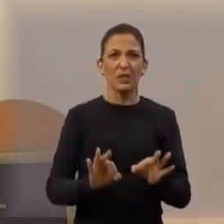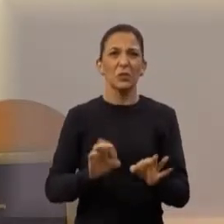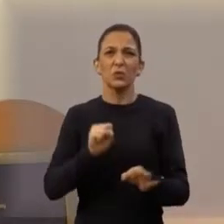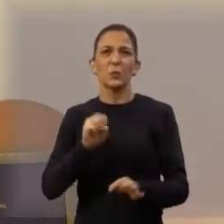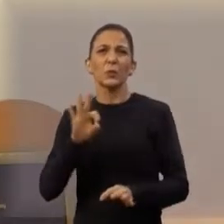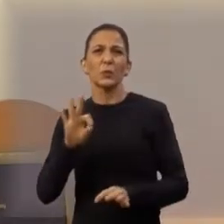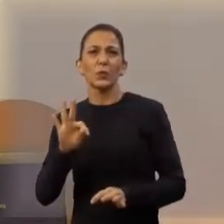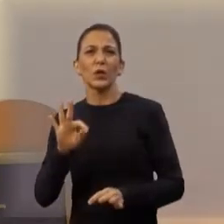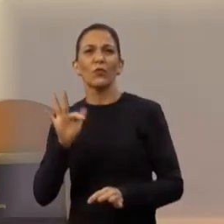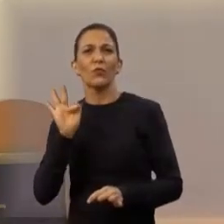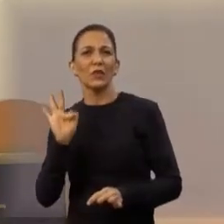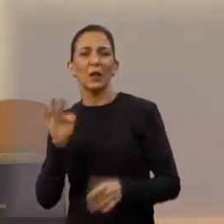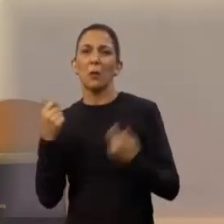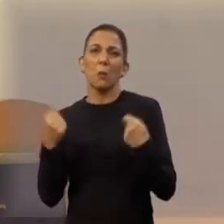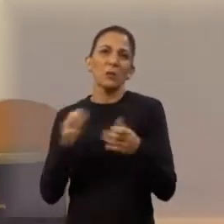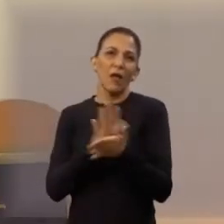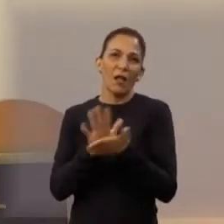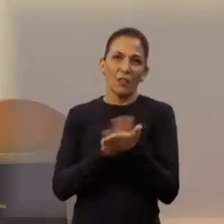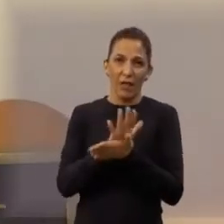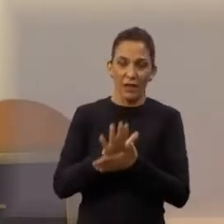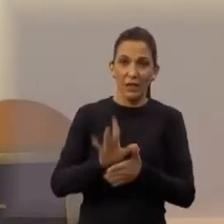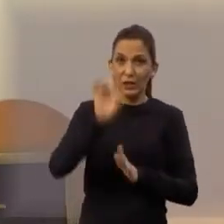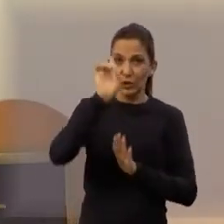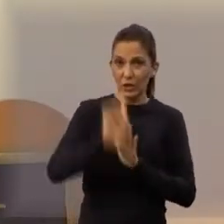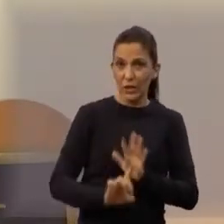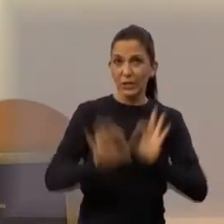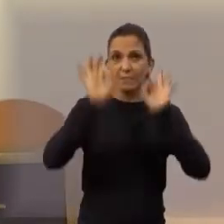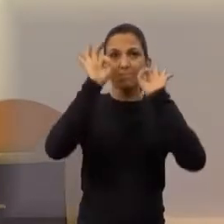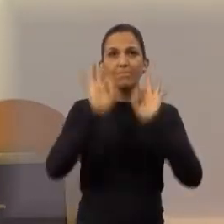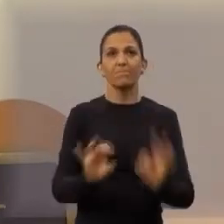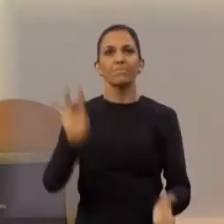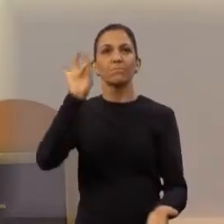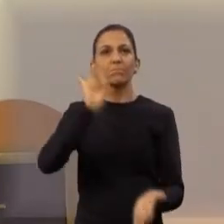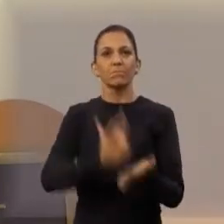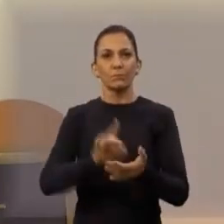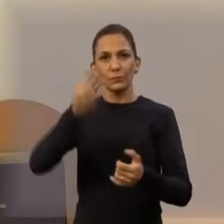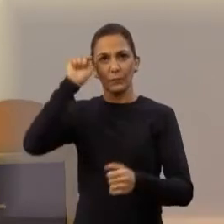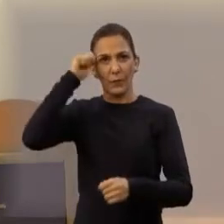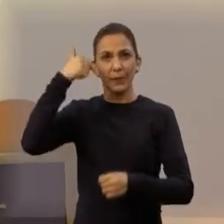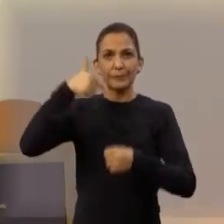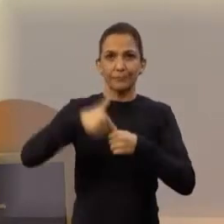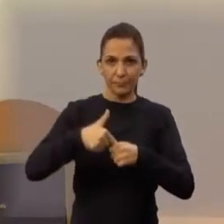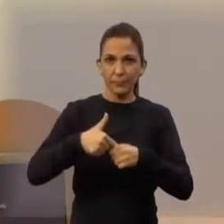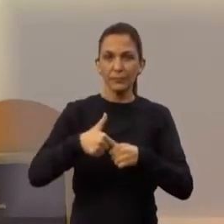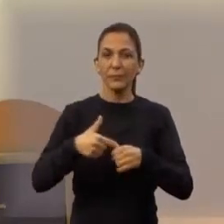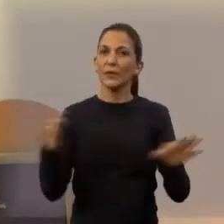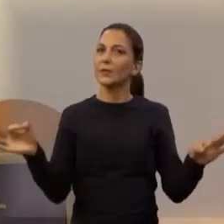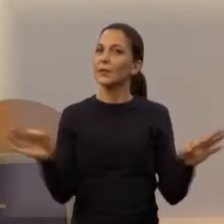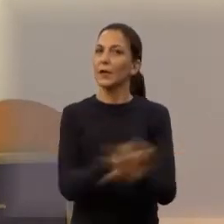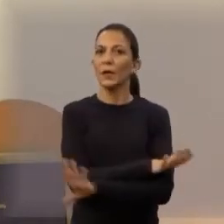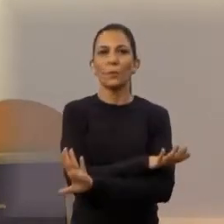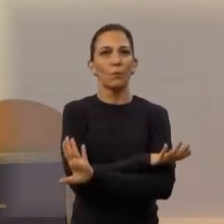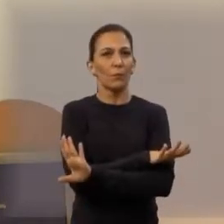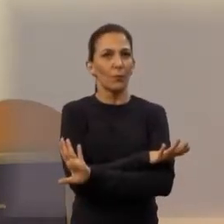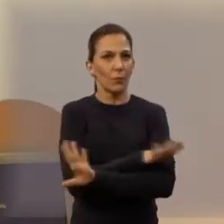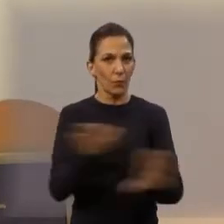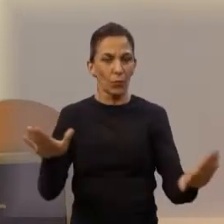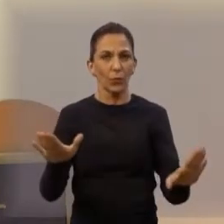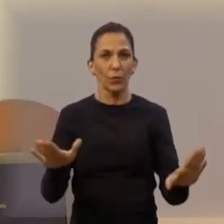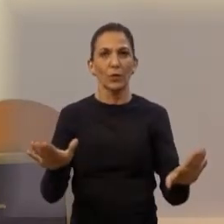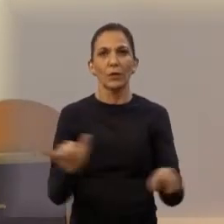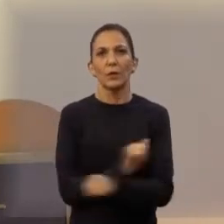e acabaram um direito legítimo dos Petroleiros acabaram de forma